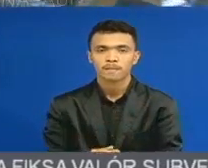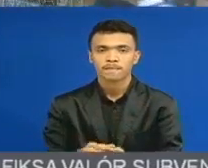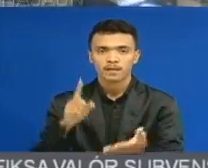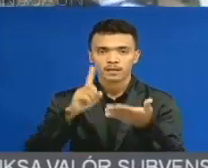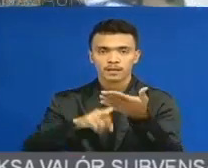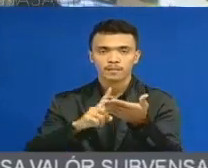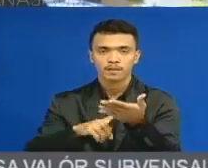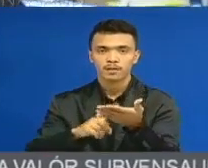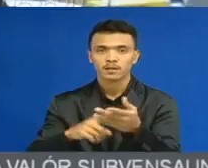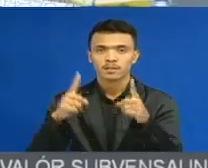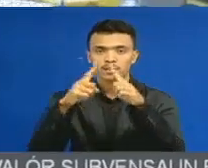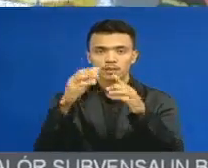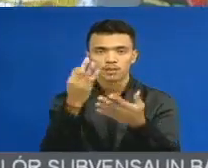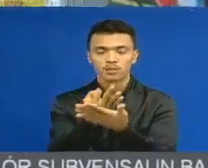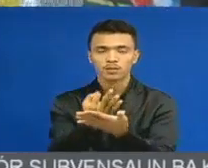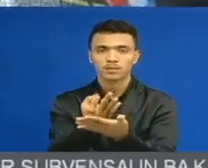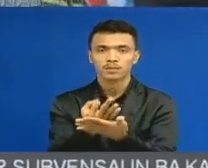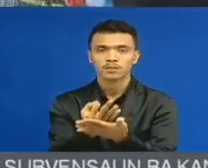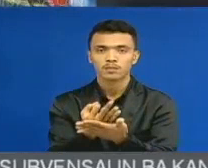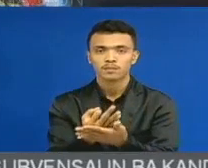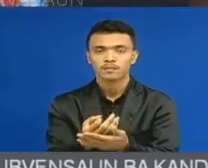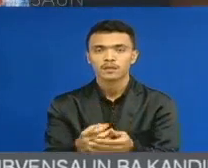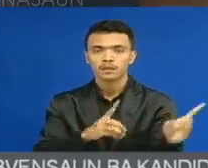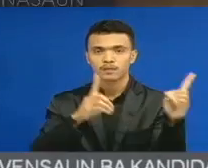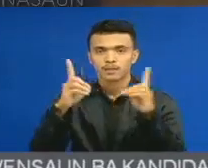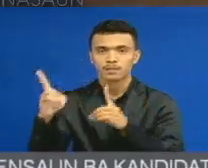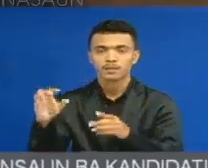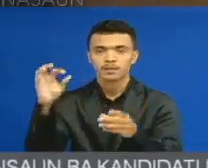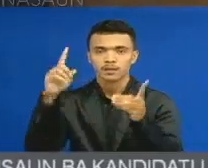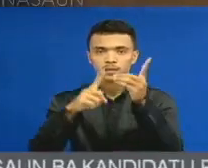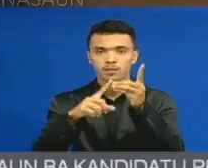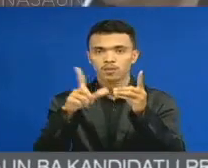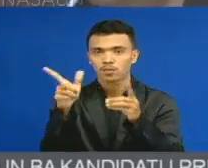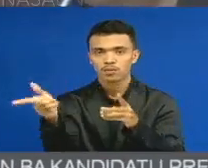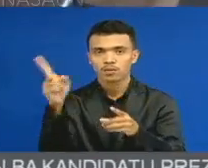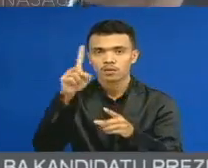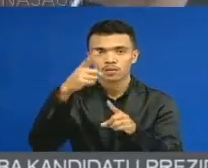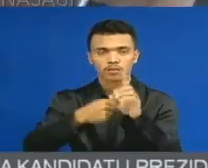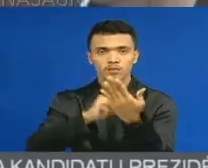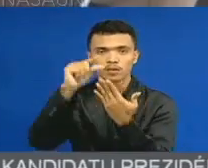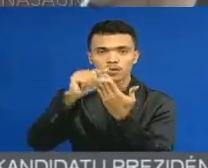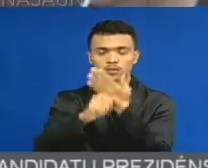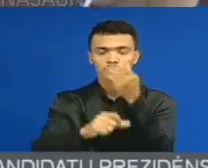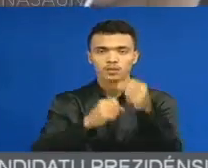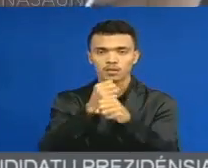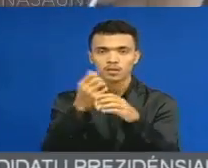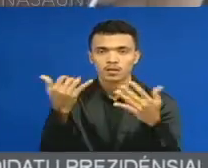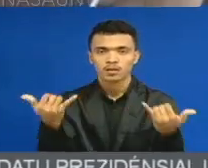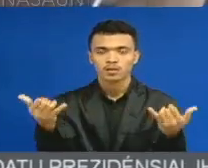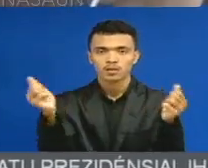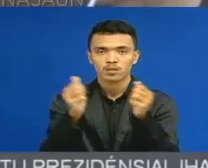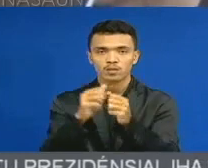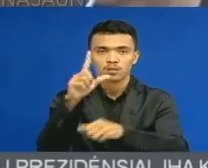Debate generalidade para orçamento retificativo. Se realiza e loram rua nulo recebida fula agosto tinamê, ou